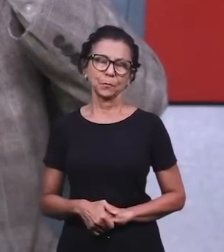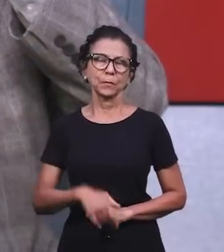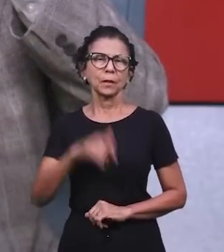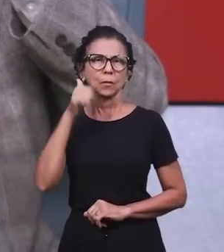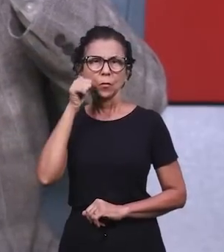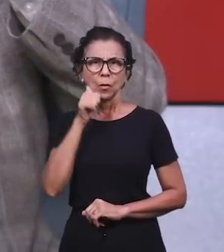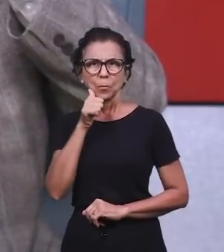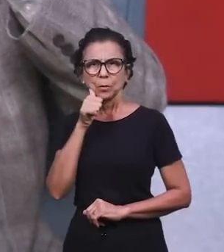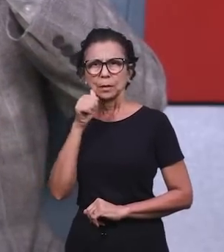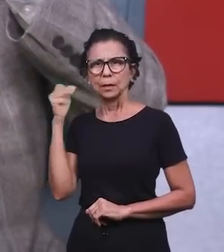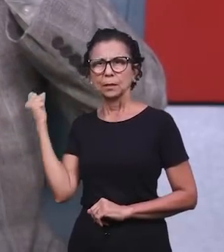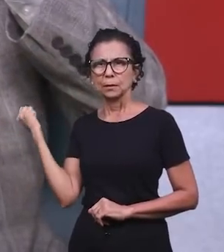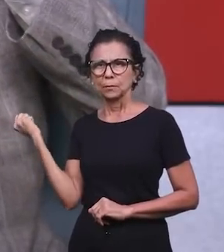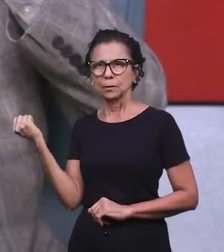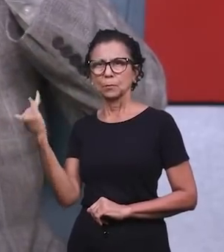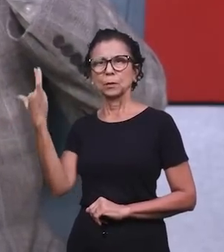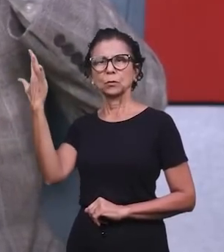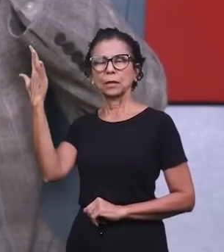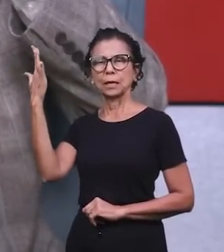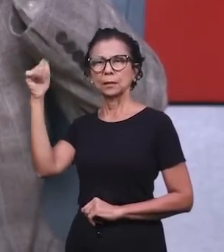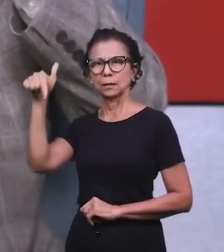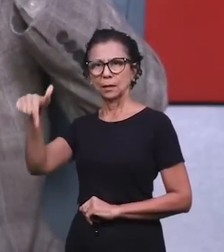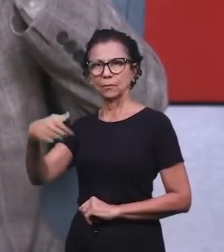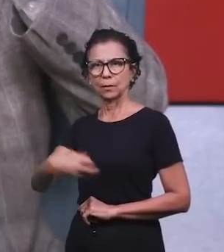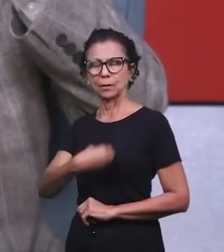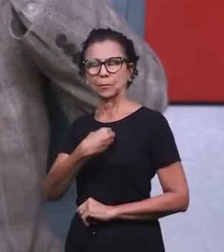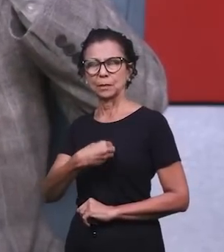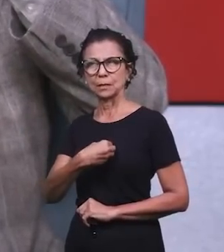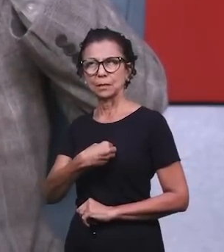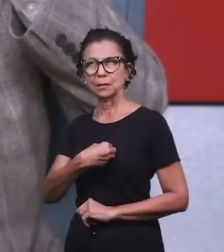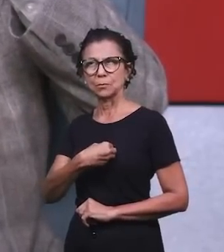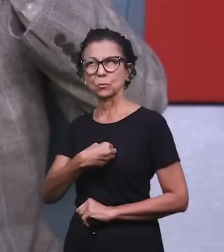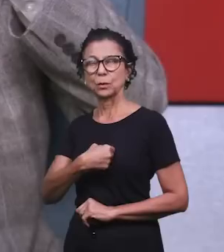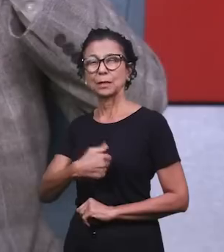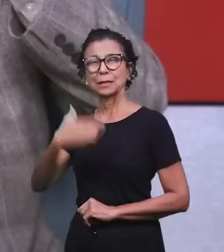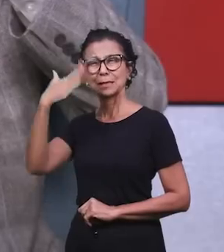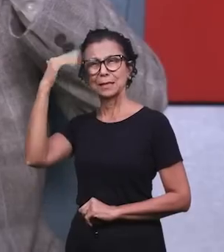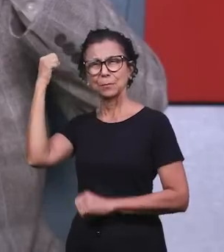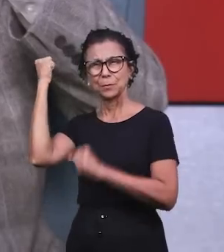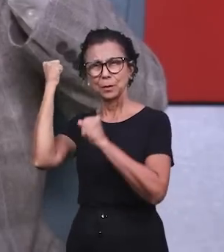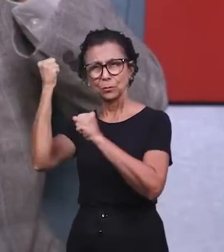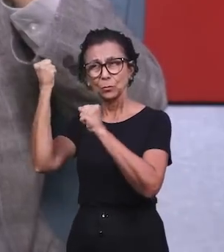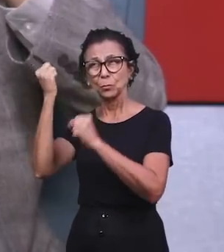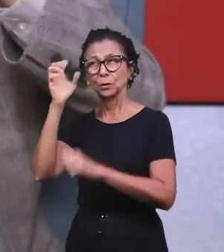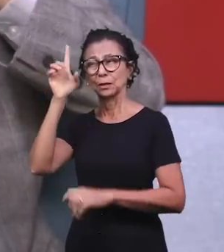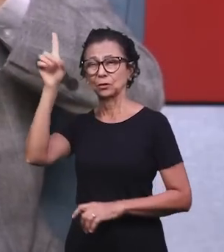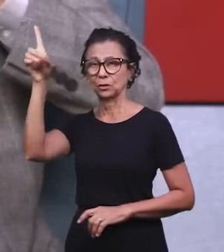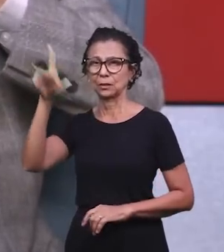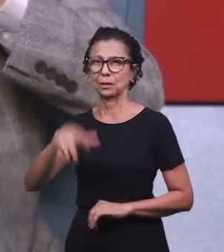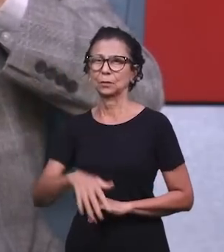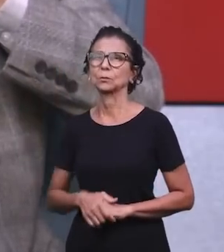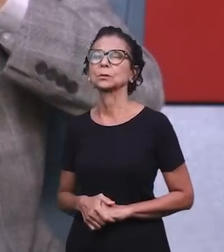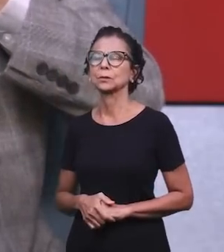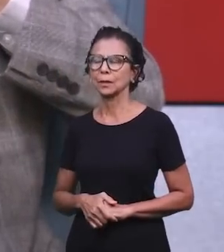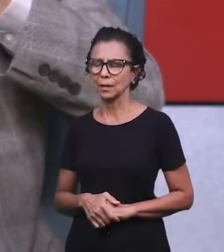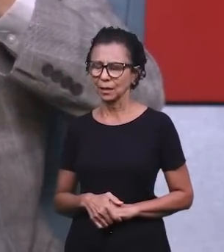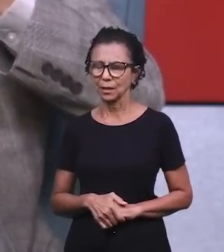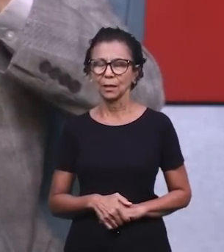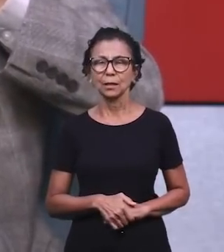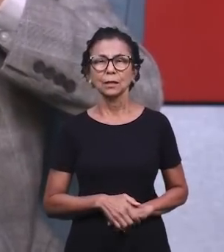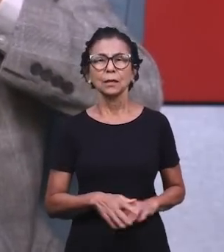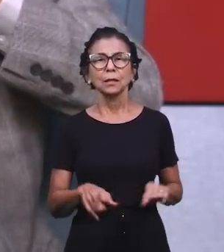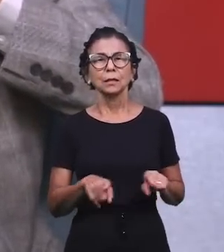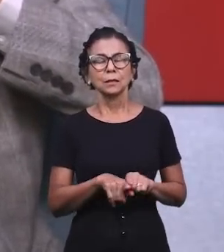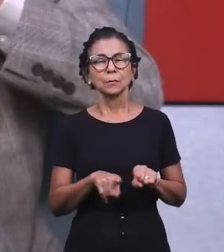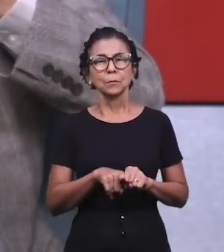isso. Aquele centurião, ele foi ali sabendo que o Senhor podia fazer. Mesmo